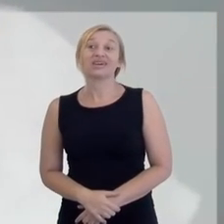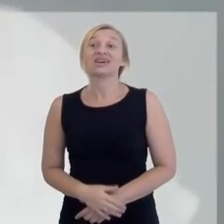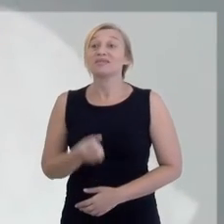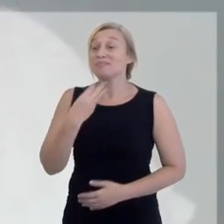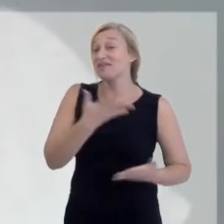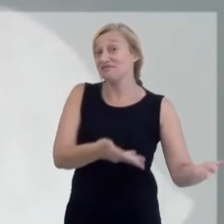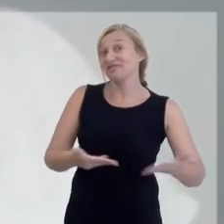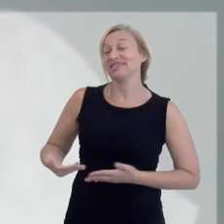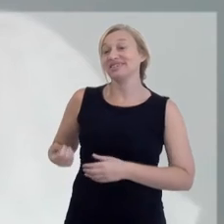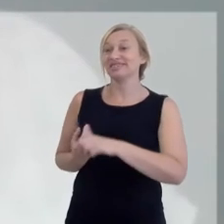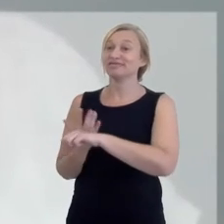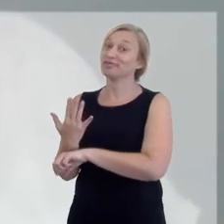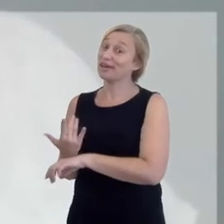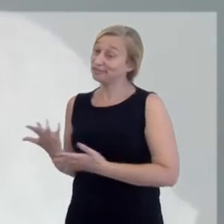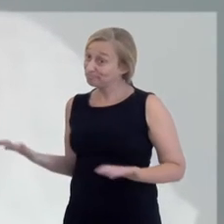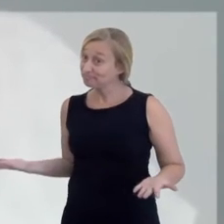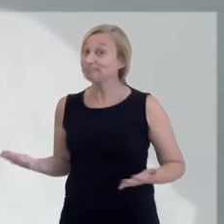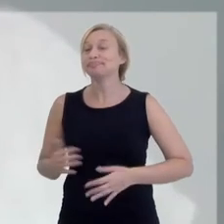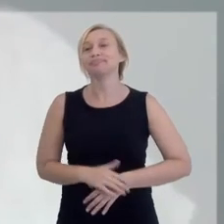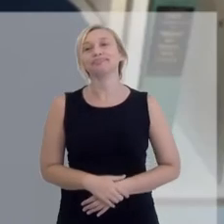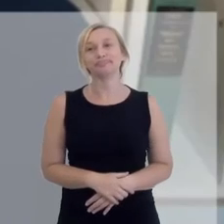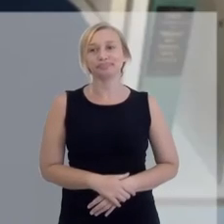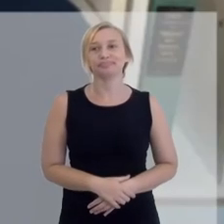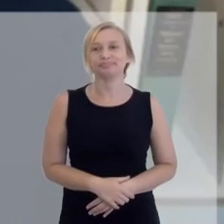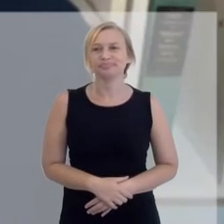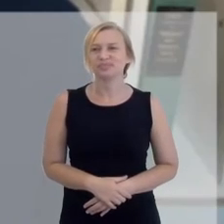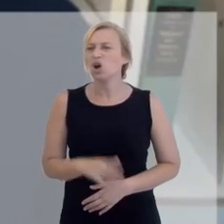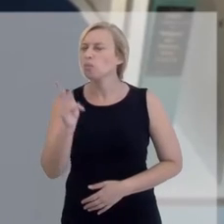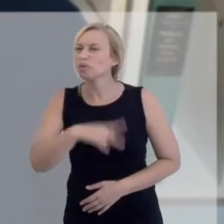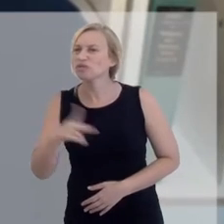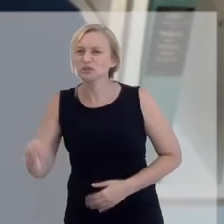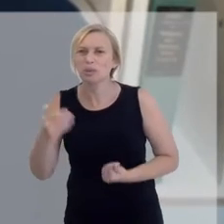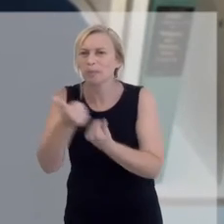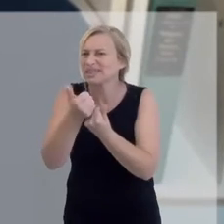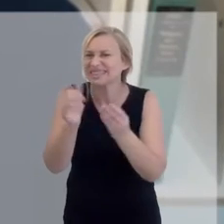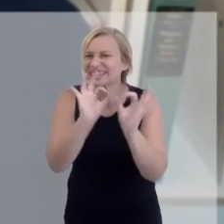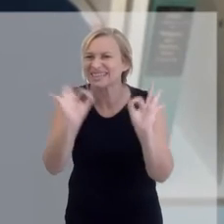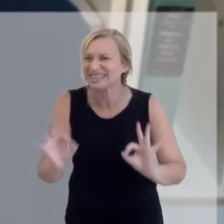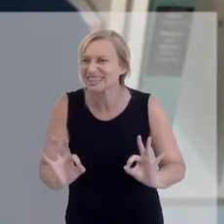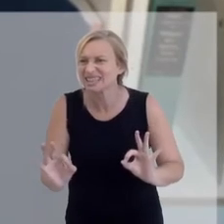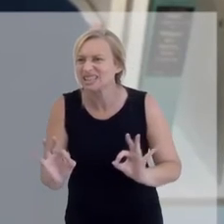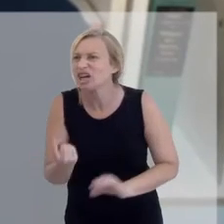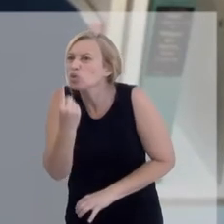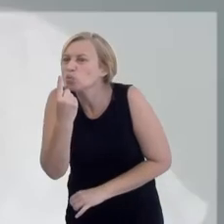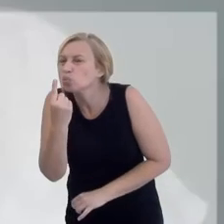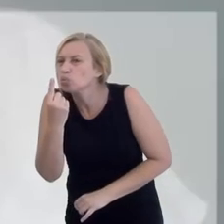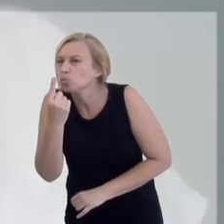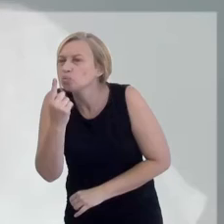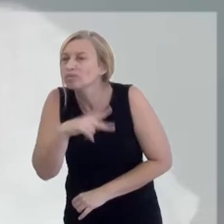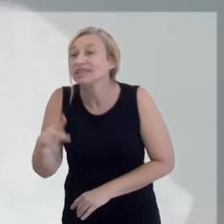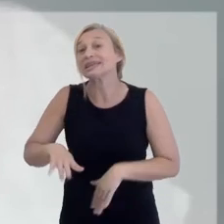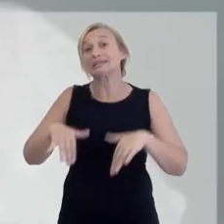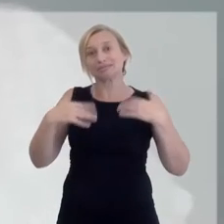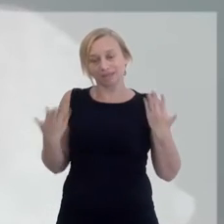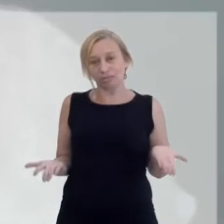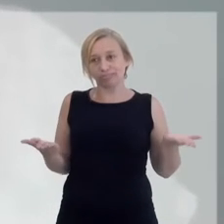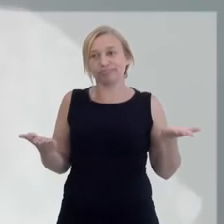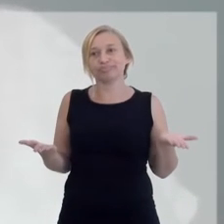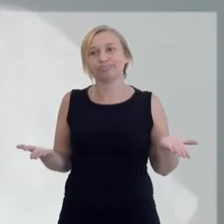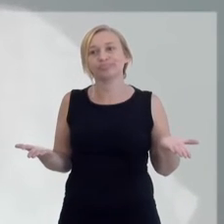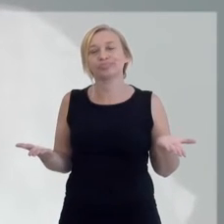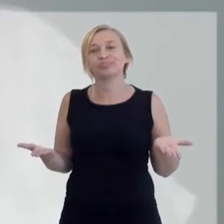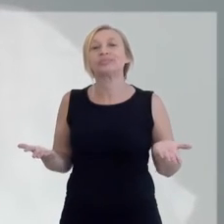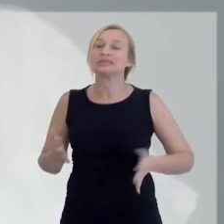Esse foi minhas boas-vindas na UERJ. Mas nenhum professor apoiava, nenhum deles.